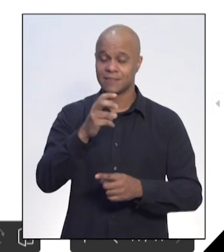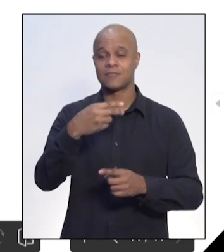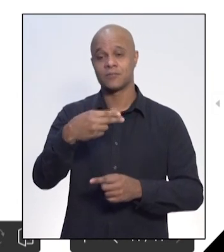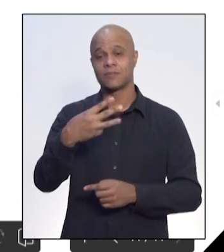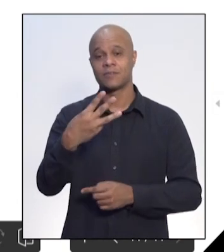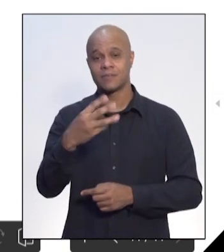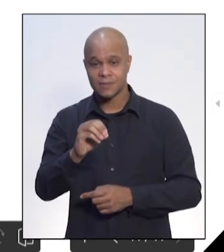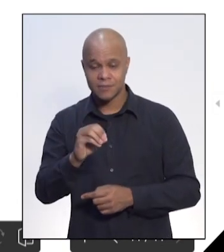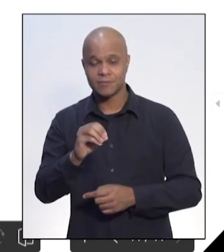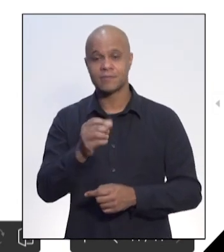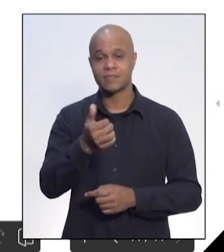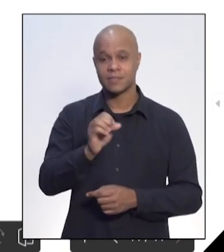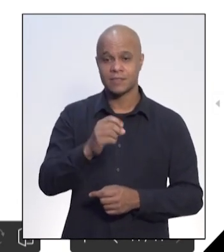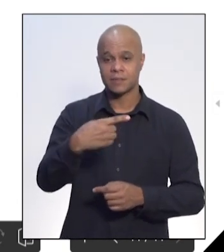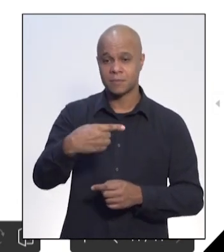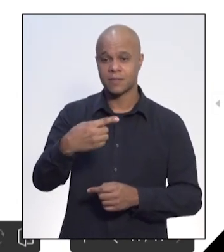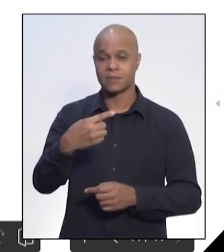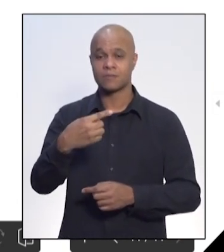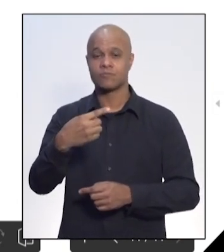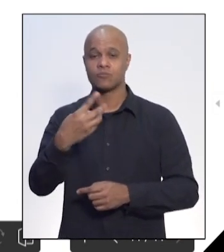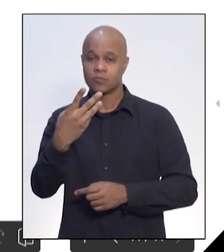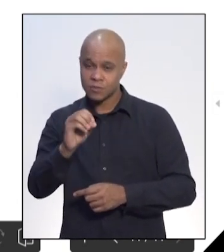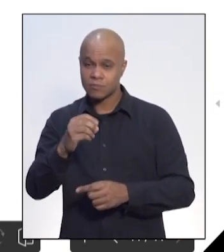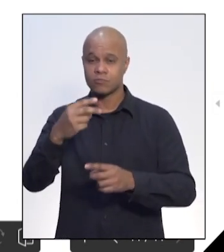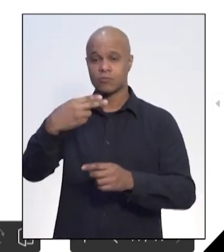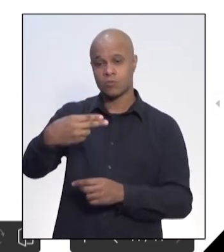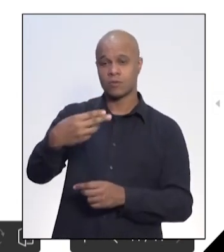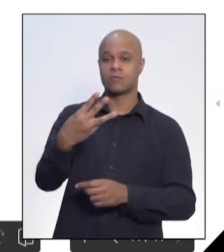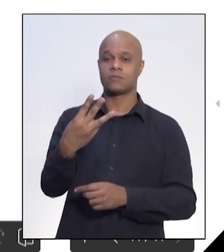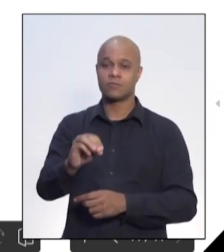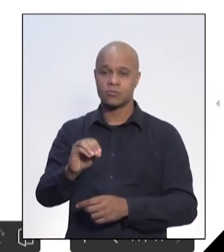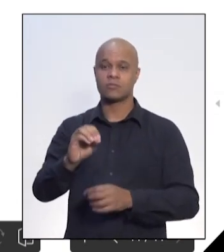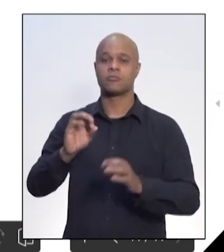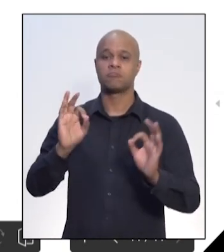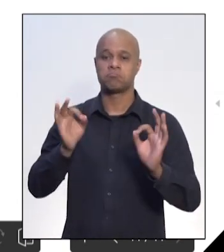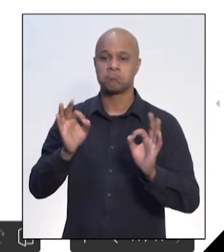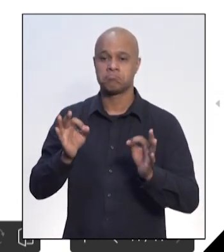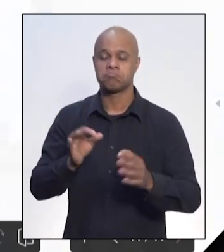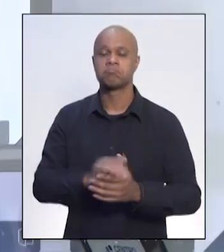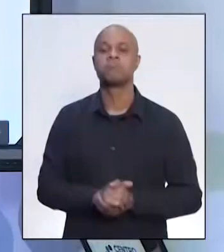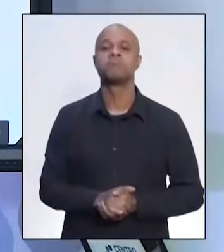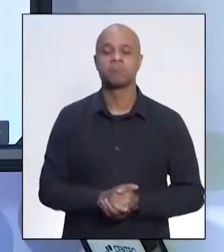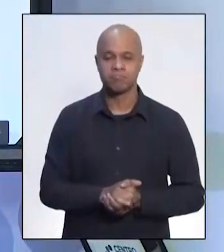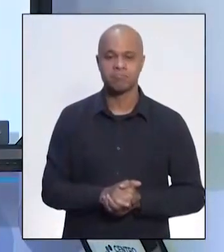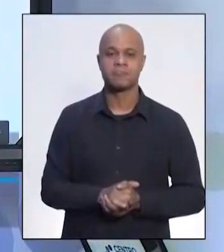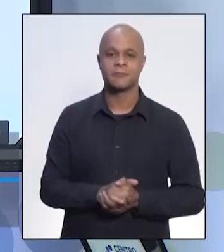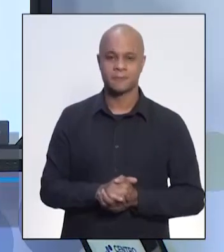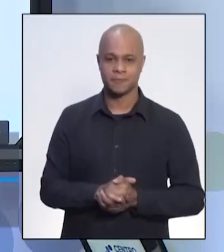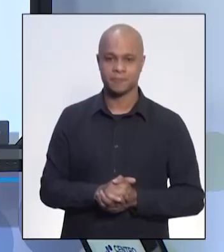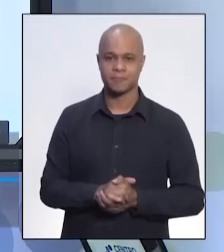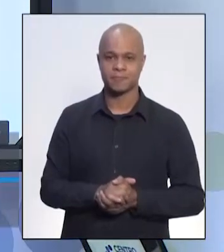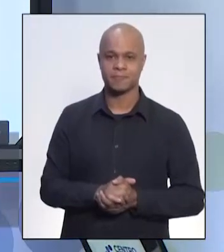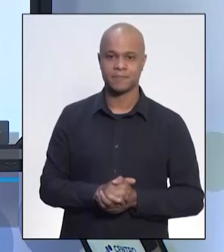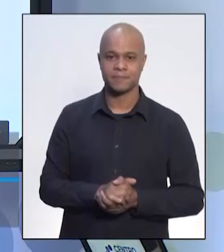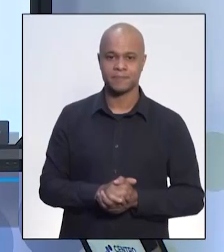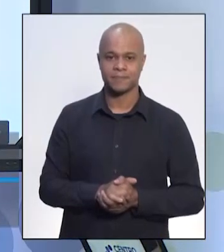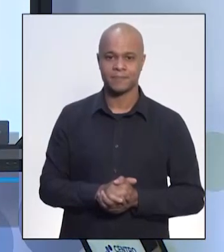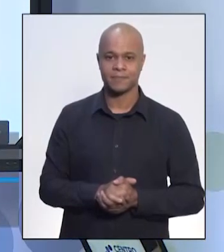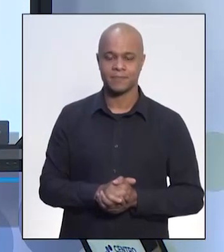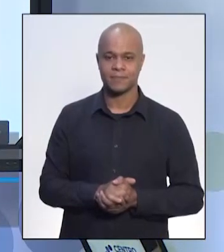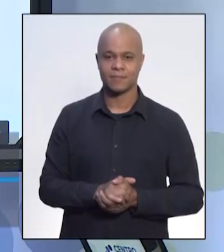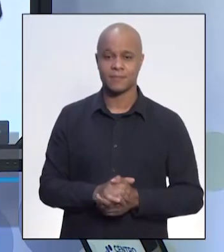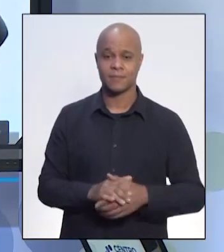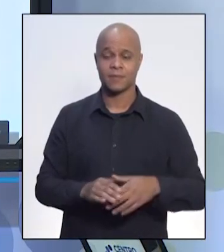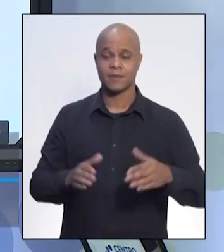menos 30, 30. Significa o quê? Que quando a gente tem um terreno onde tem 15 metros e 30